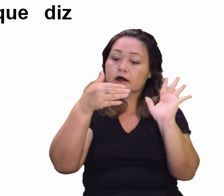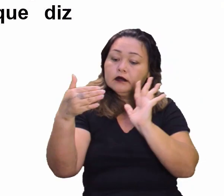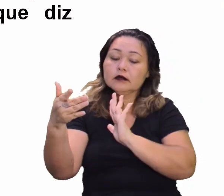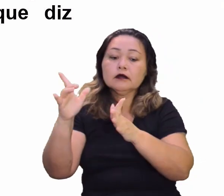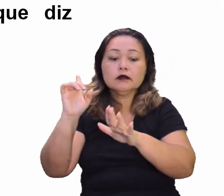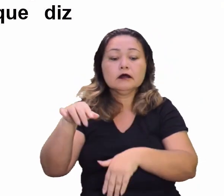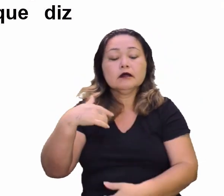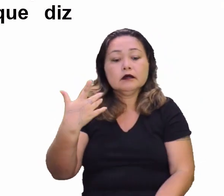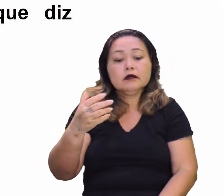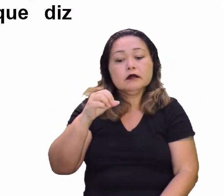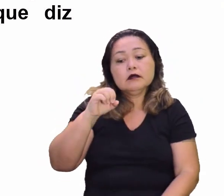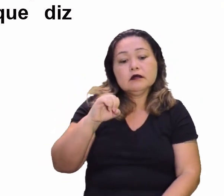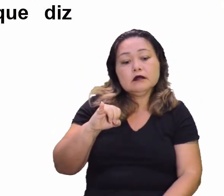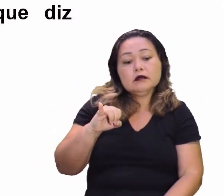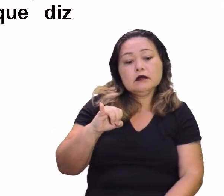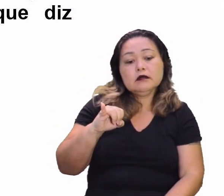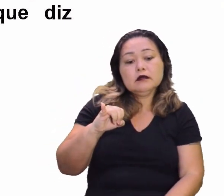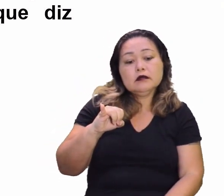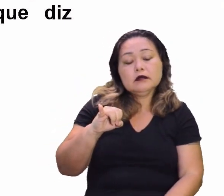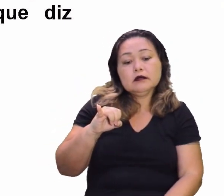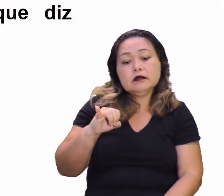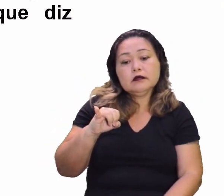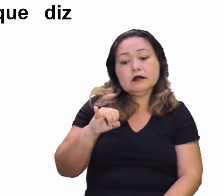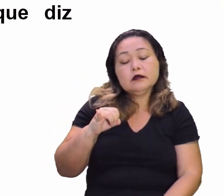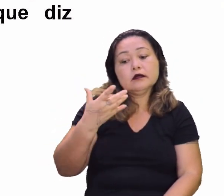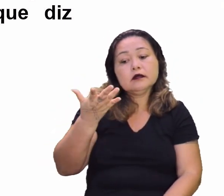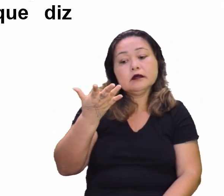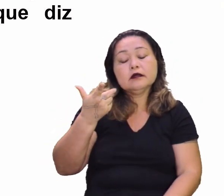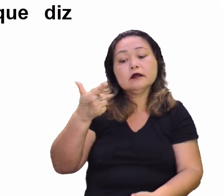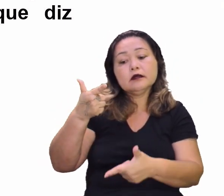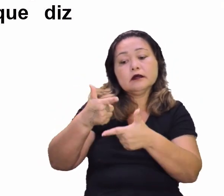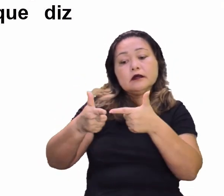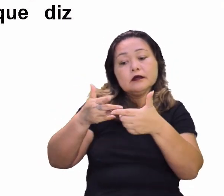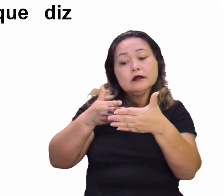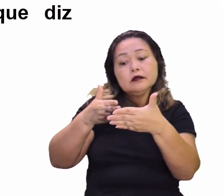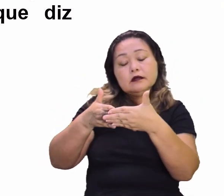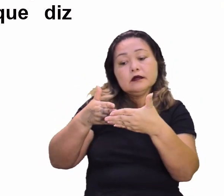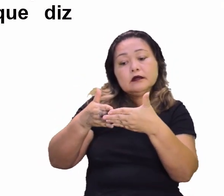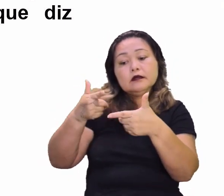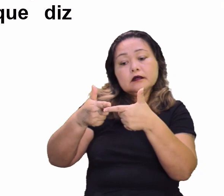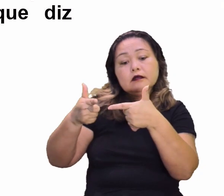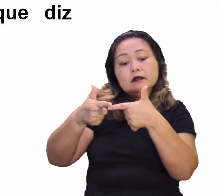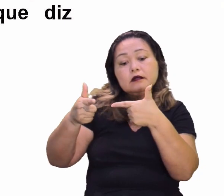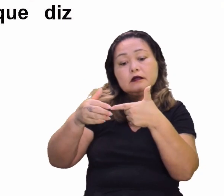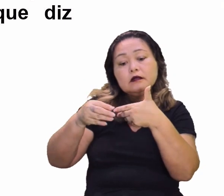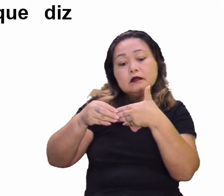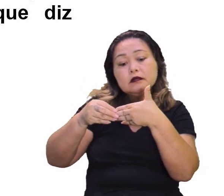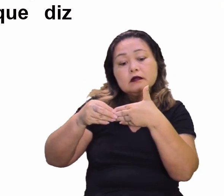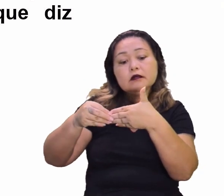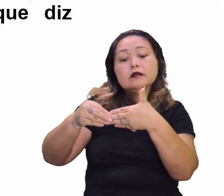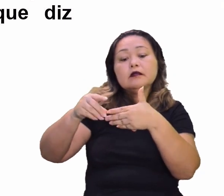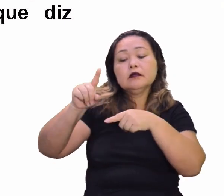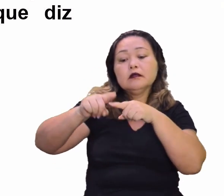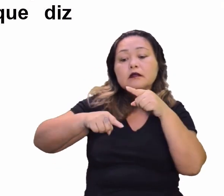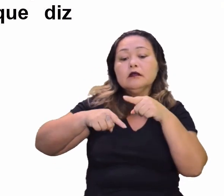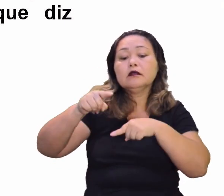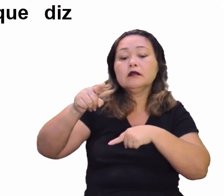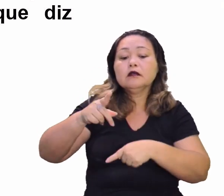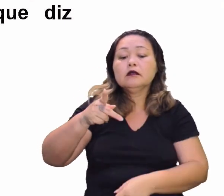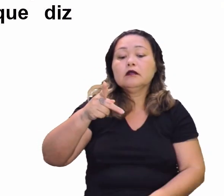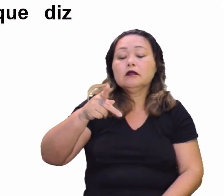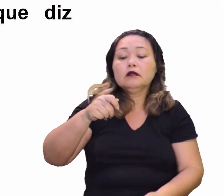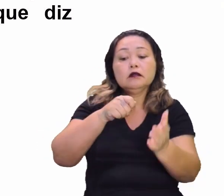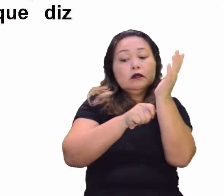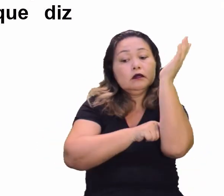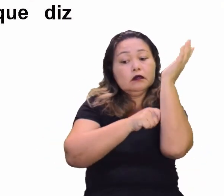não foi, professor Jorge? Isso, se a gente fala que eles queriam resolver um problema, era para escoar a produção deles, não é isso?